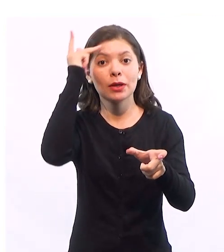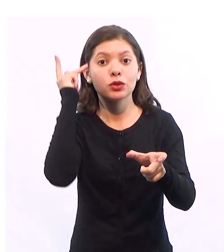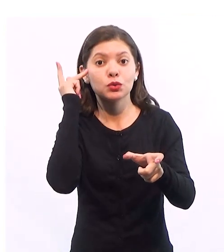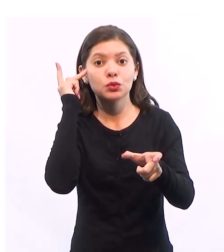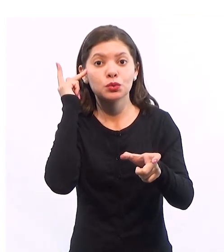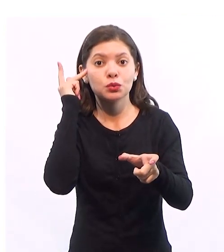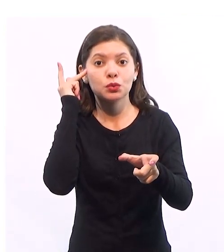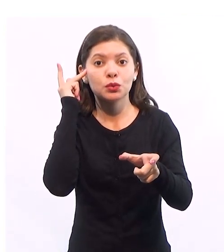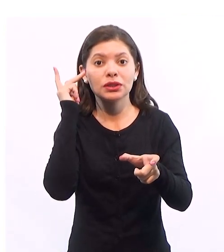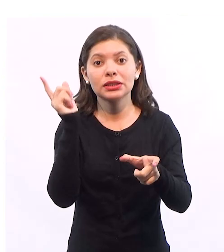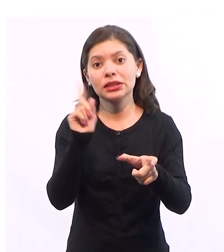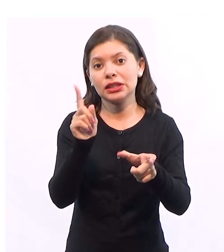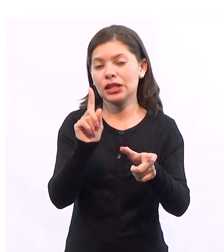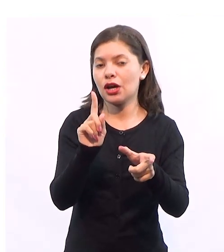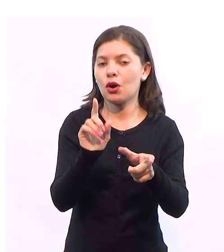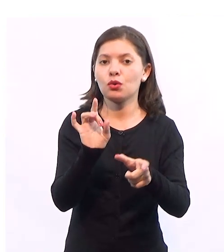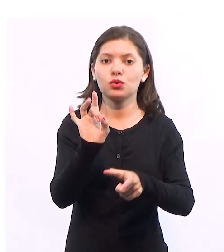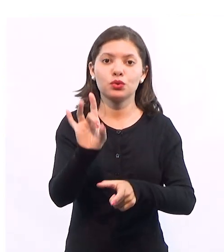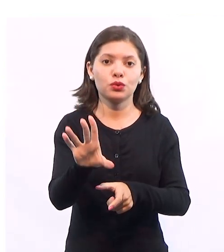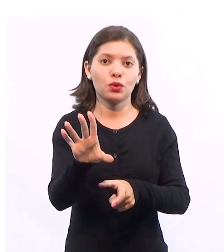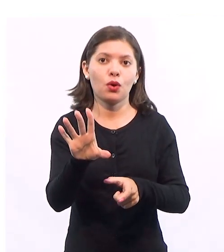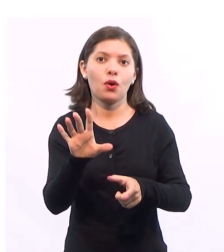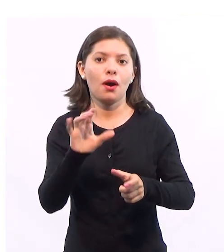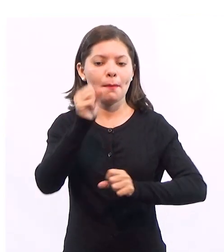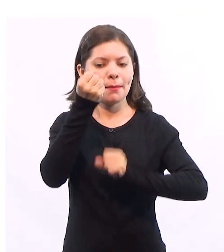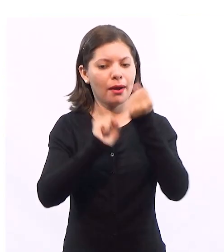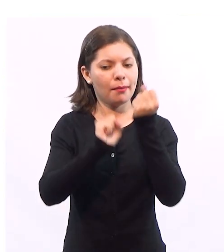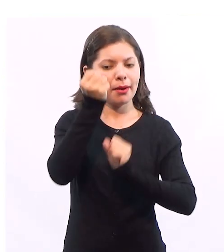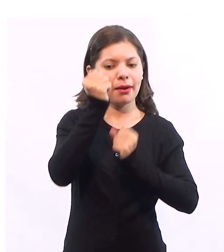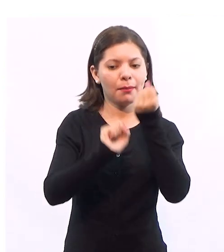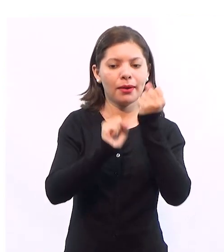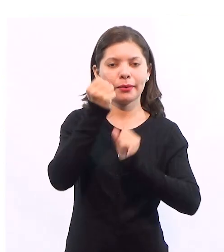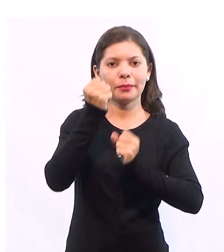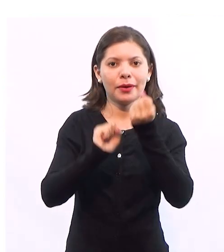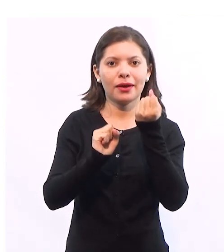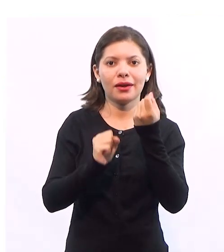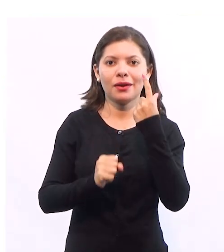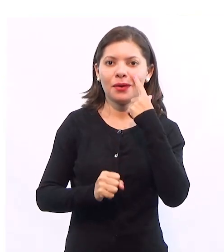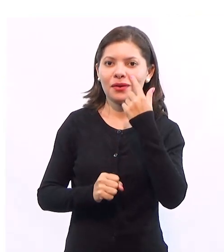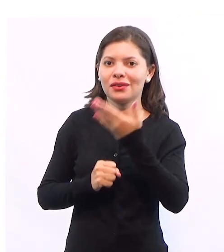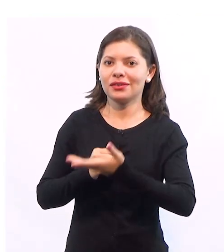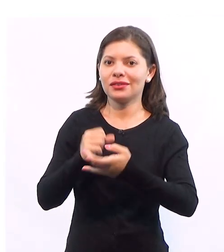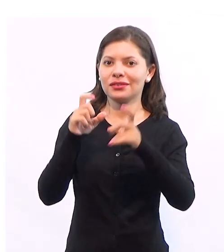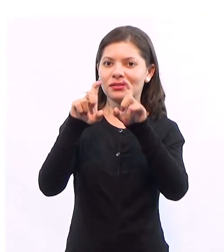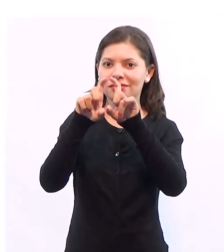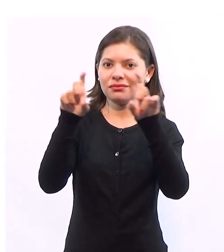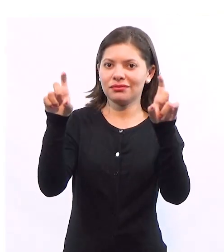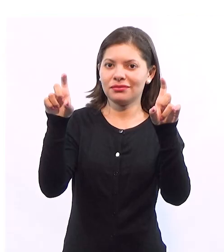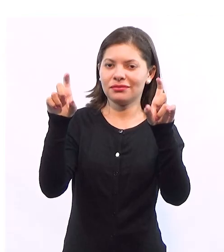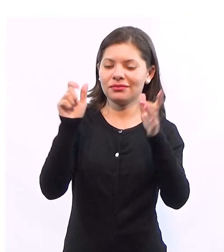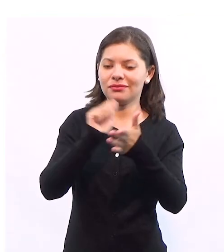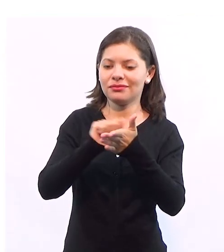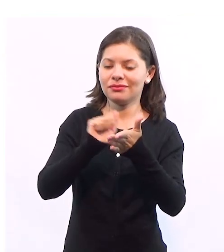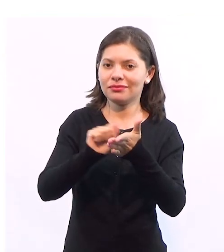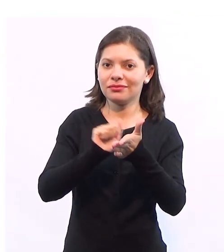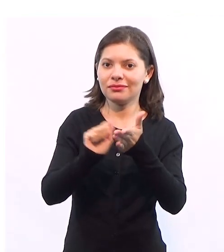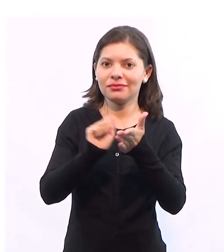E não somente como operários. Lembra lá, ó, operários. Vou colocar aqui, mas você sabe o que eu estou